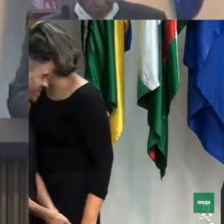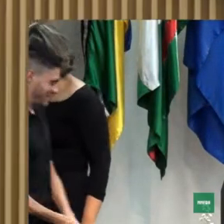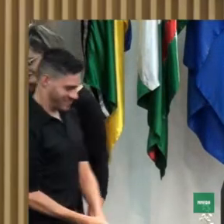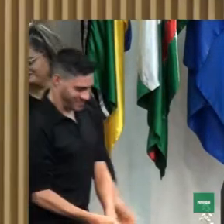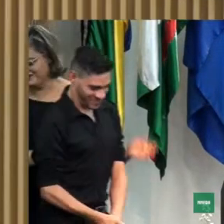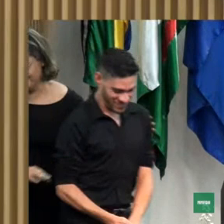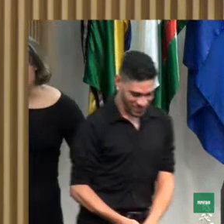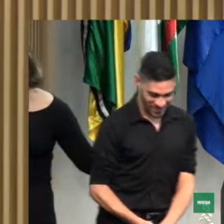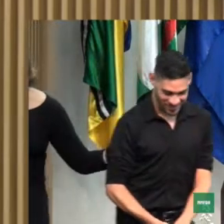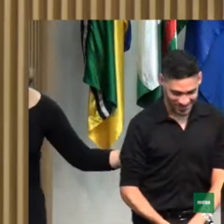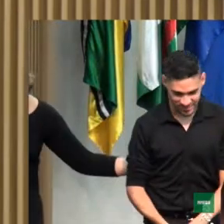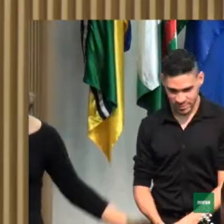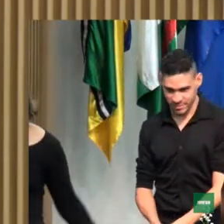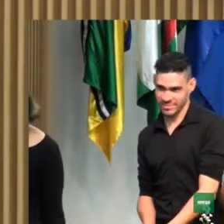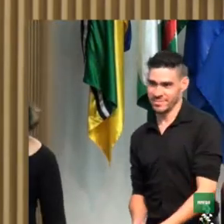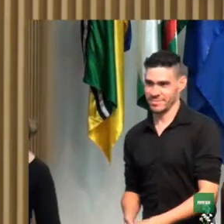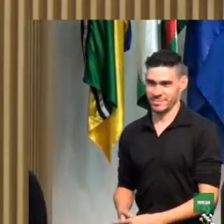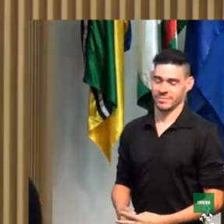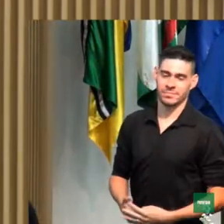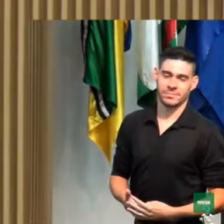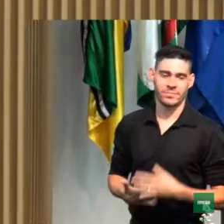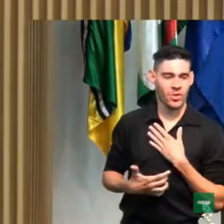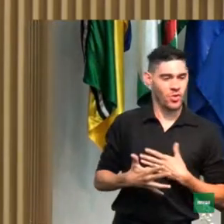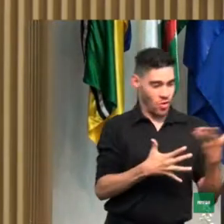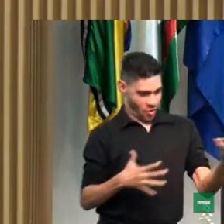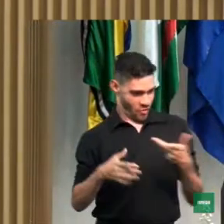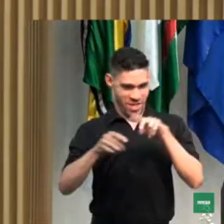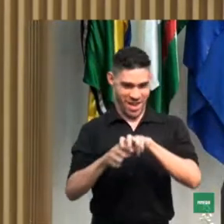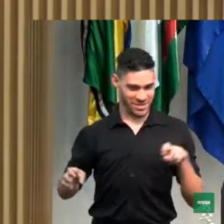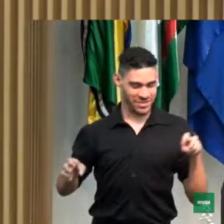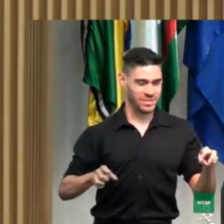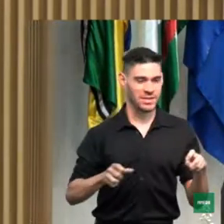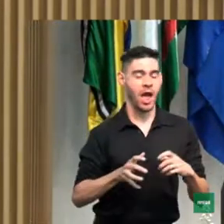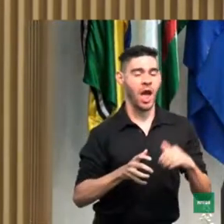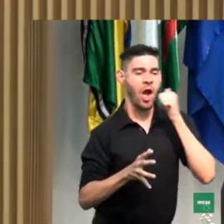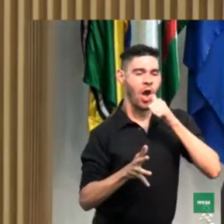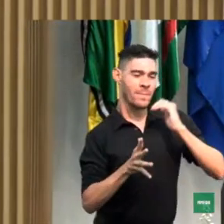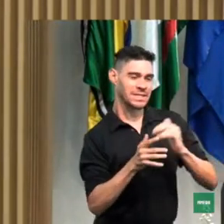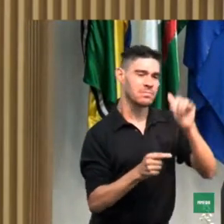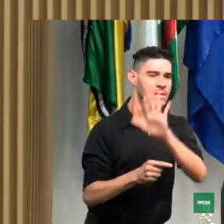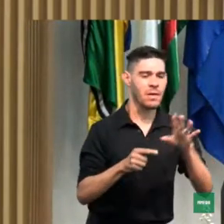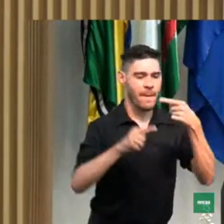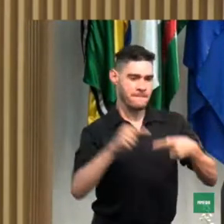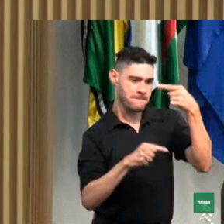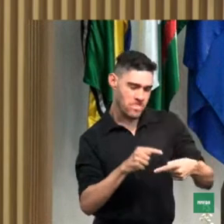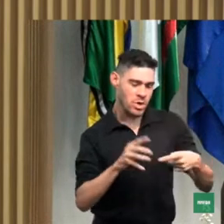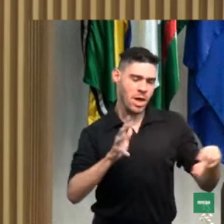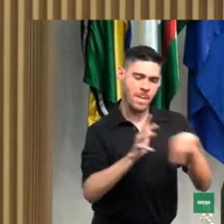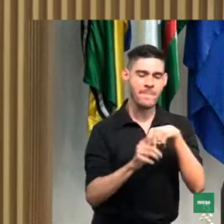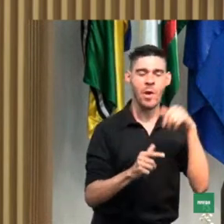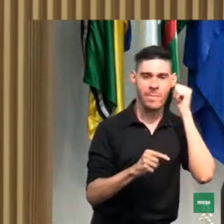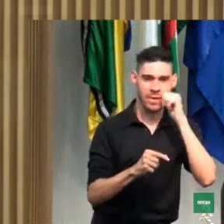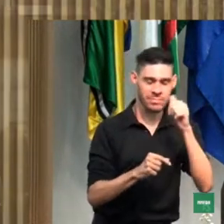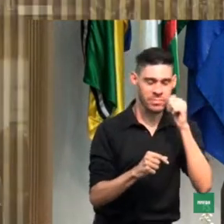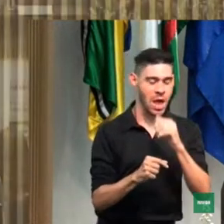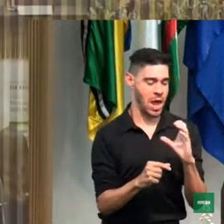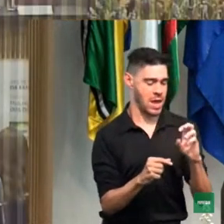Gostaríamos de convidar a compor esta mesa de honra a Secretária Nacional de Políticas para as Mulheres, Cristiane Brito.